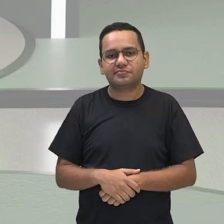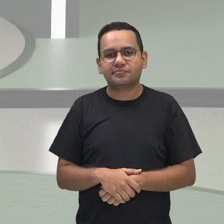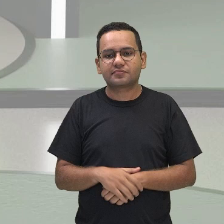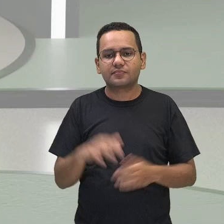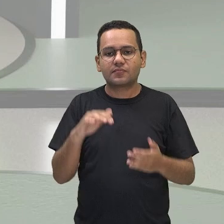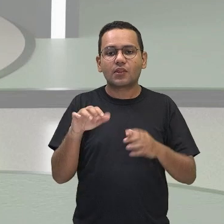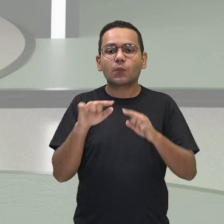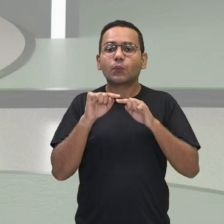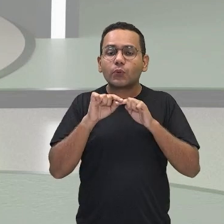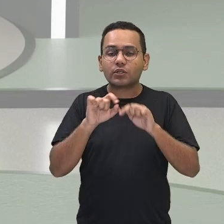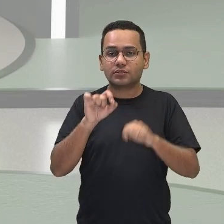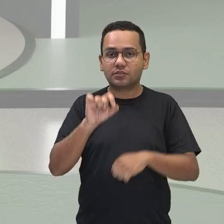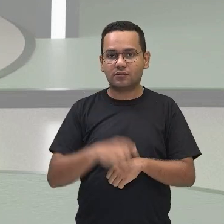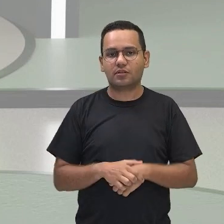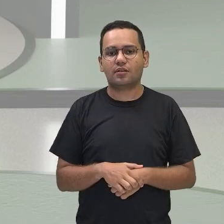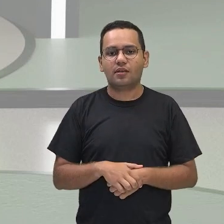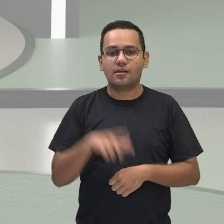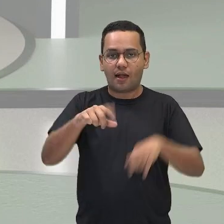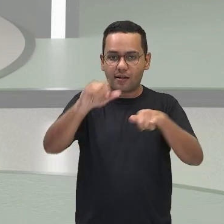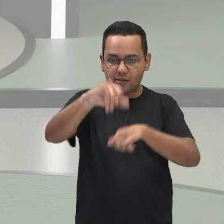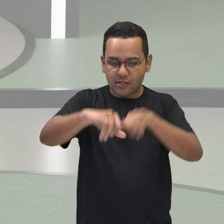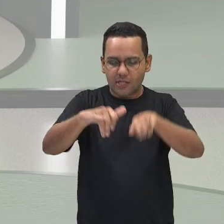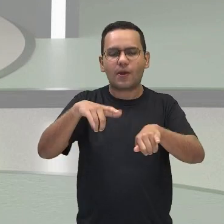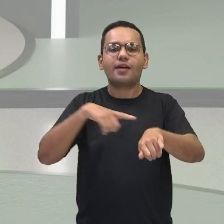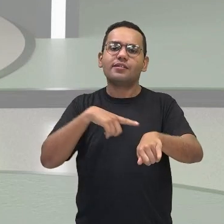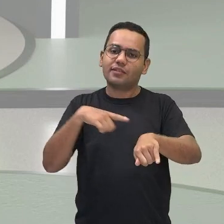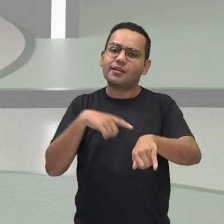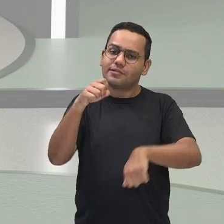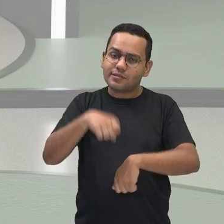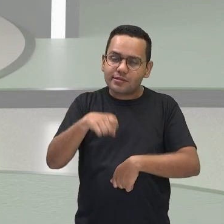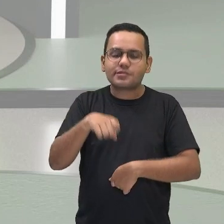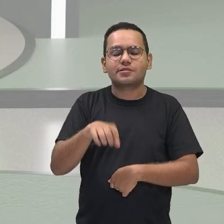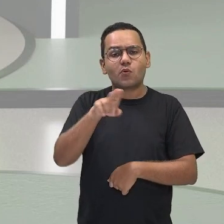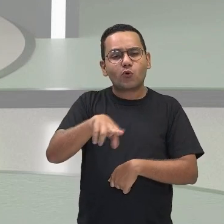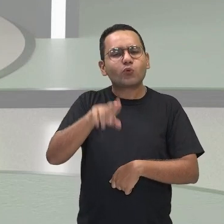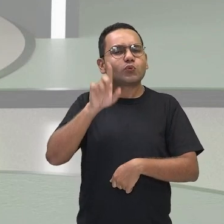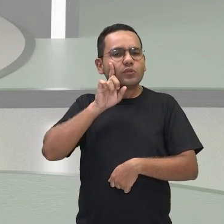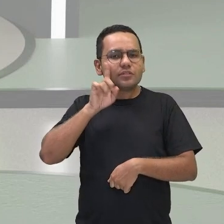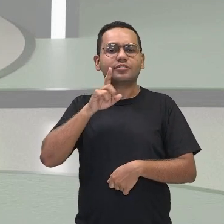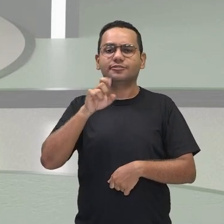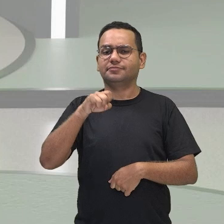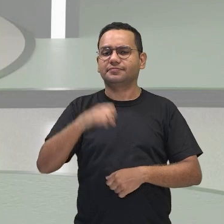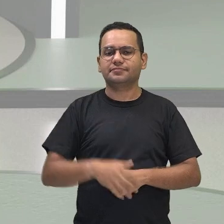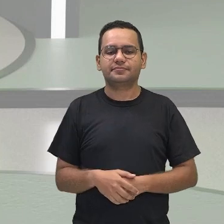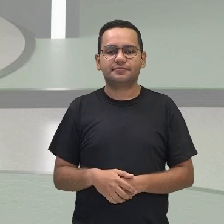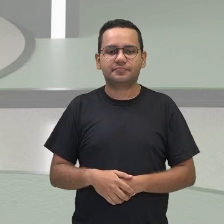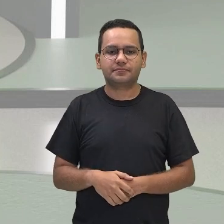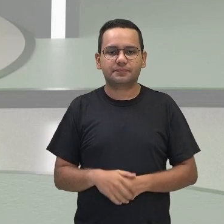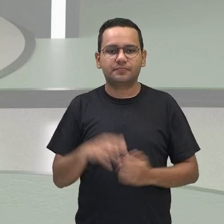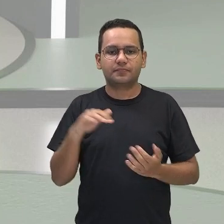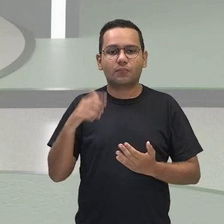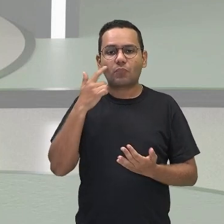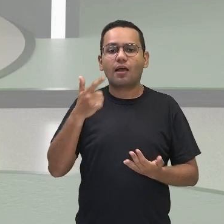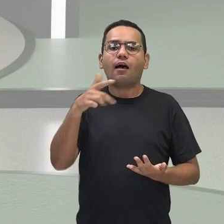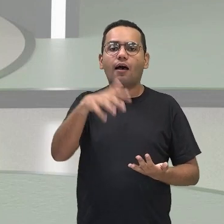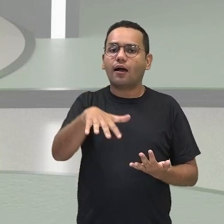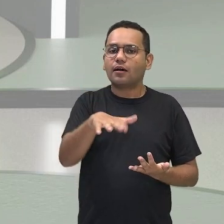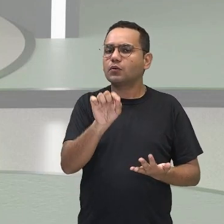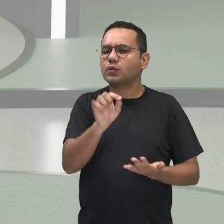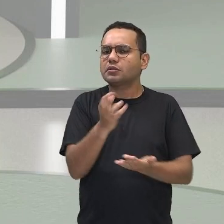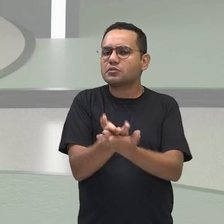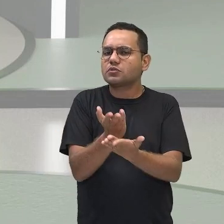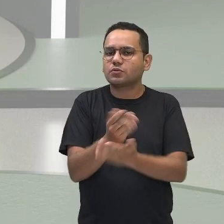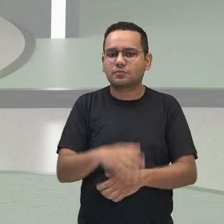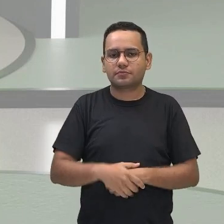do nosso cotidiano. E o que a química estuda? Ela estuda a